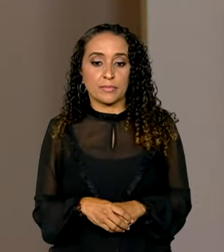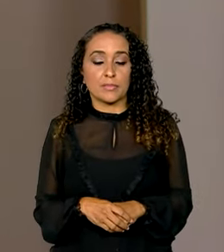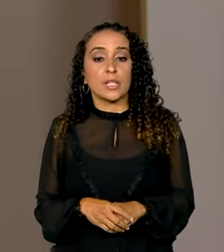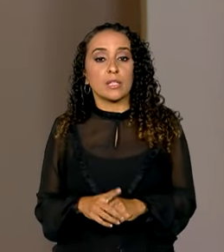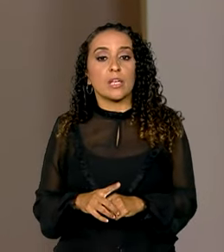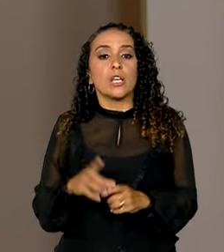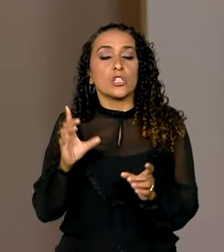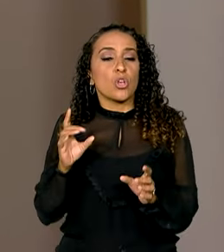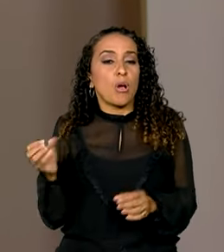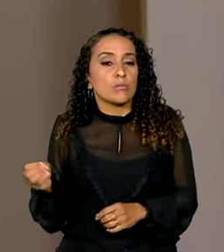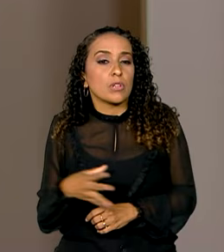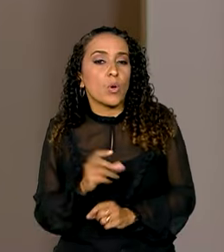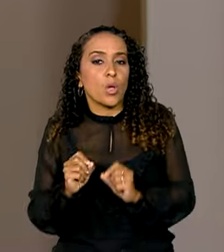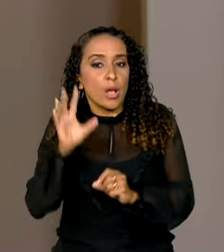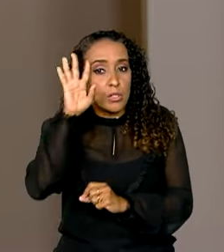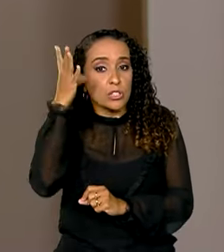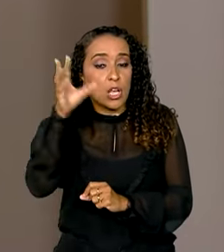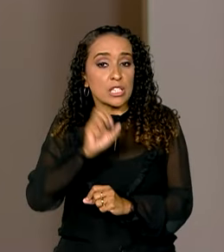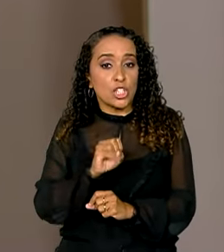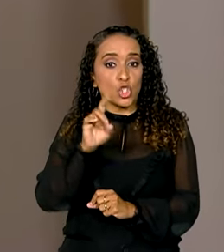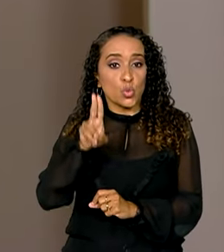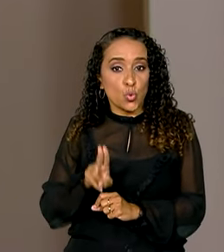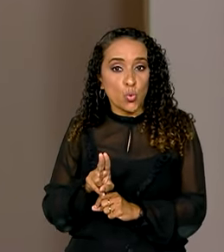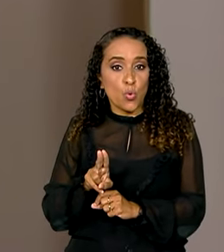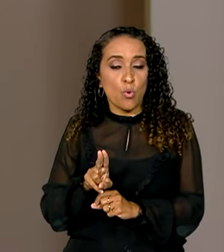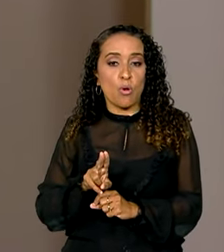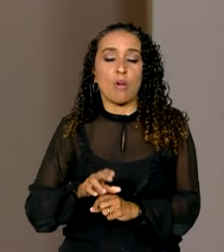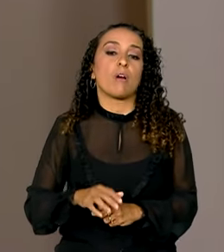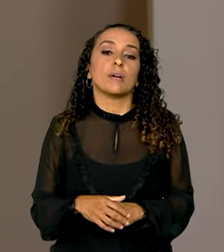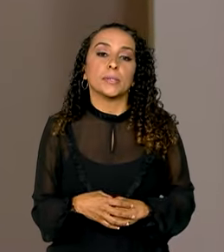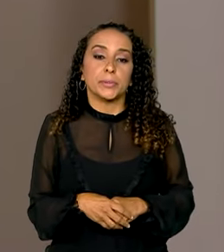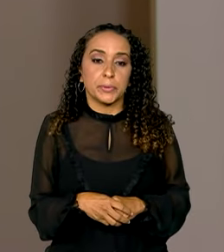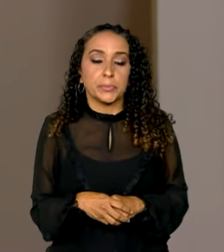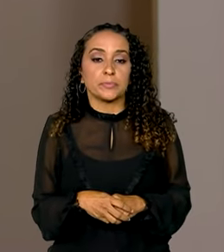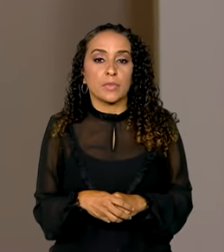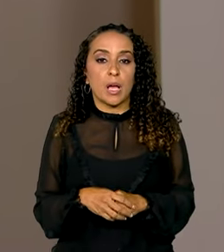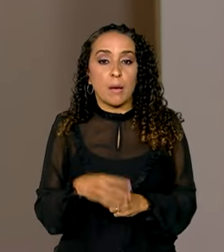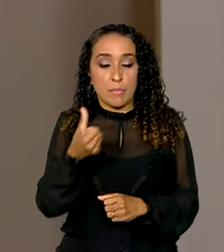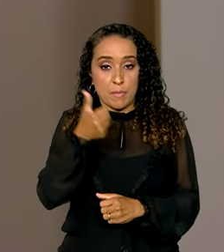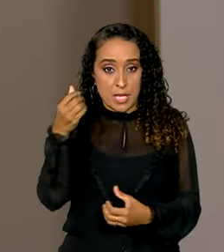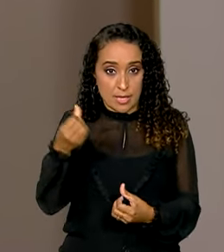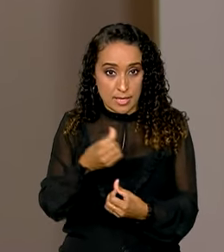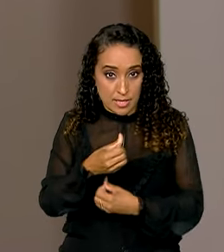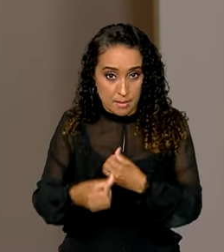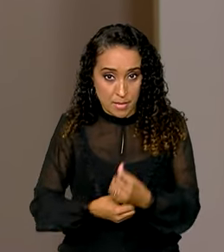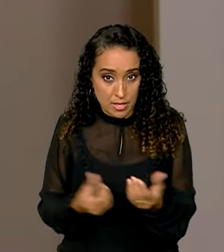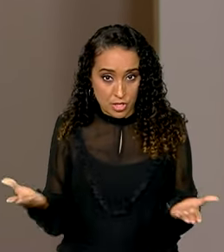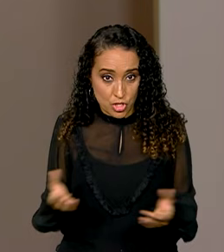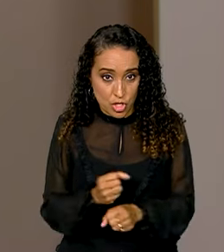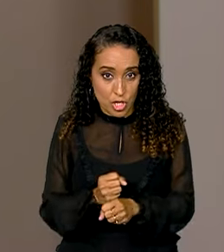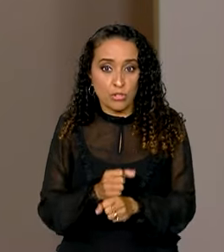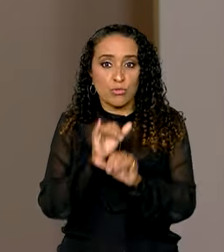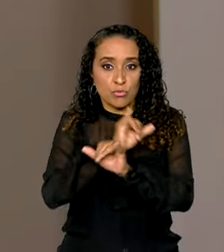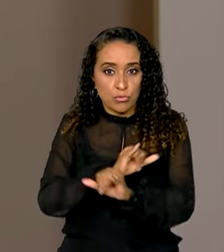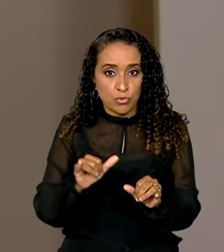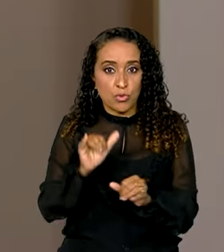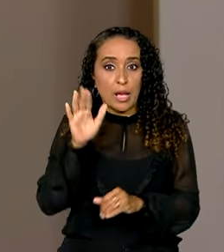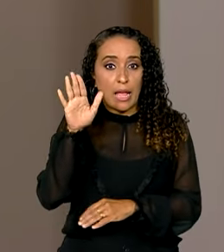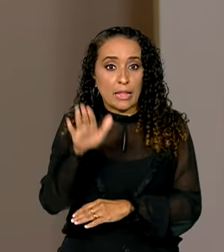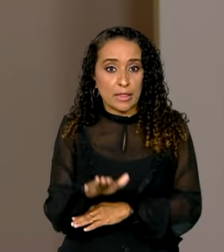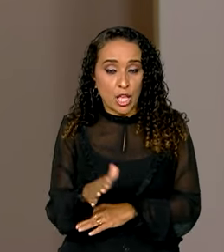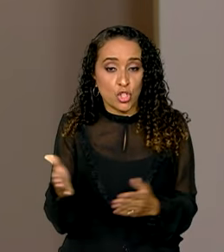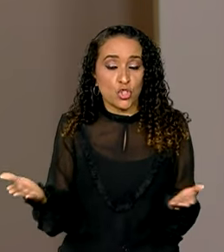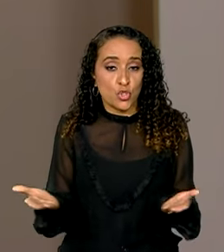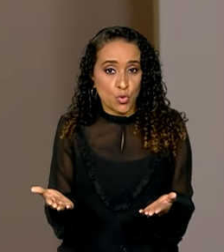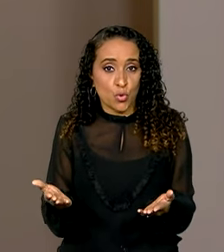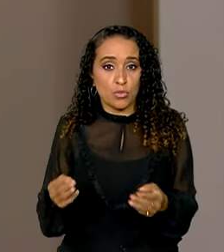uma atualização, os resultados do Sisu, Sistema de Seleção Unificada, para o primeiro semestre deste ano, foram divulgados na tarde